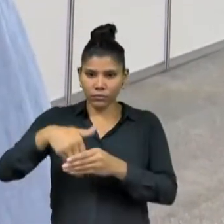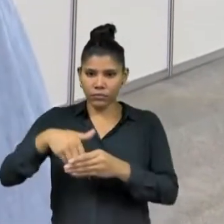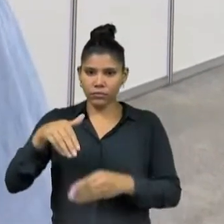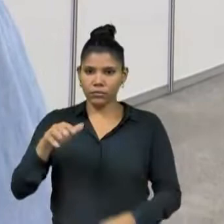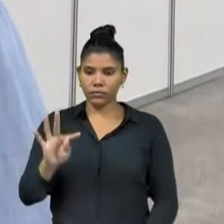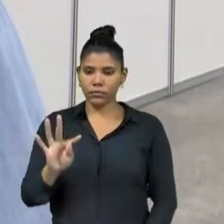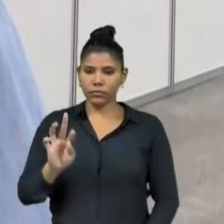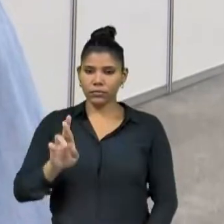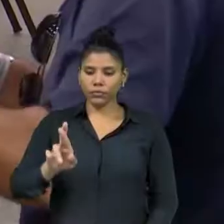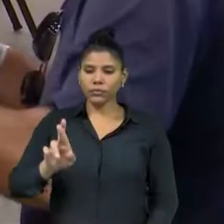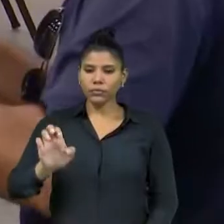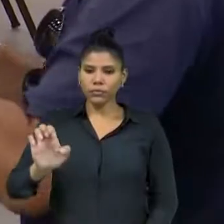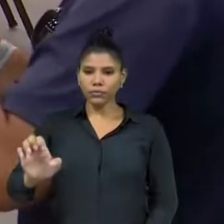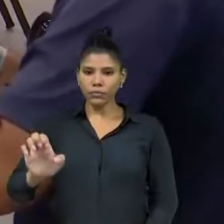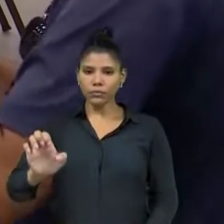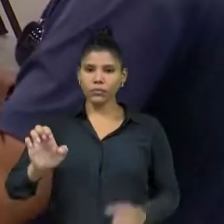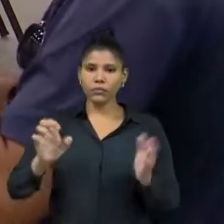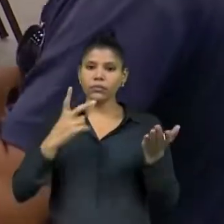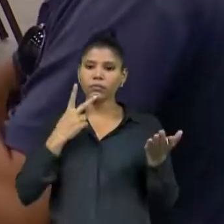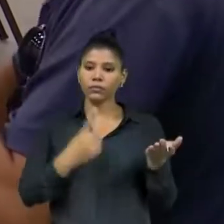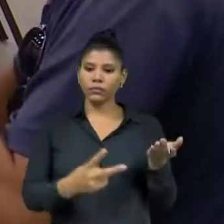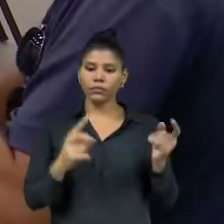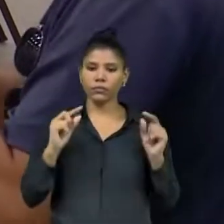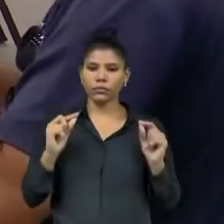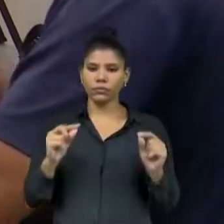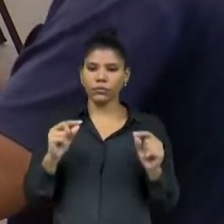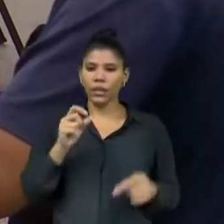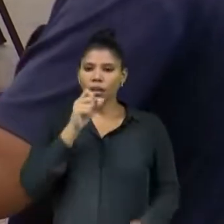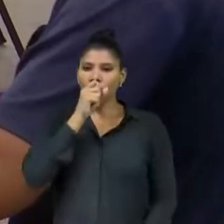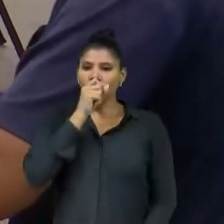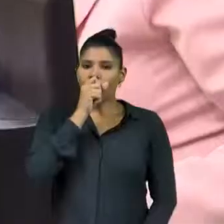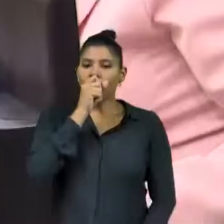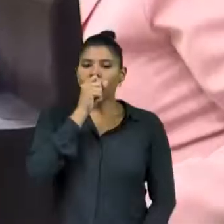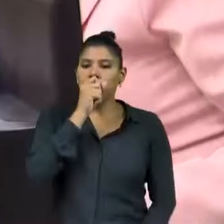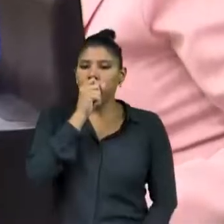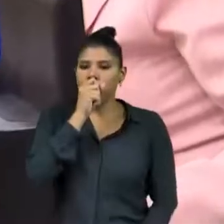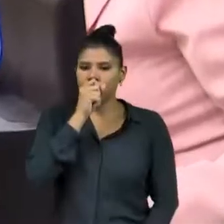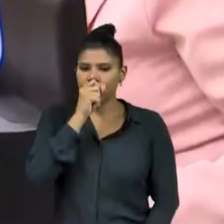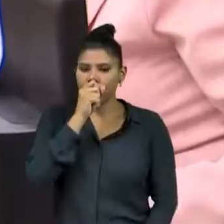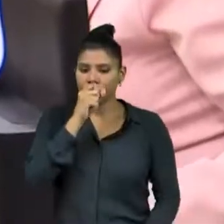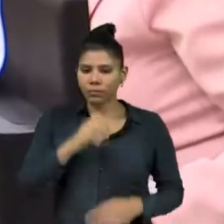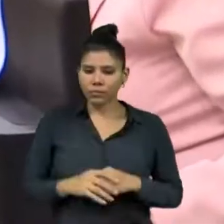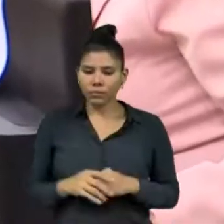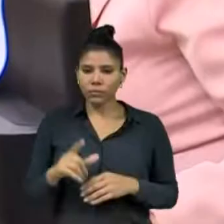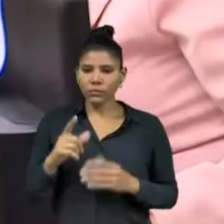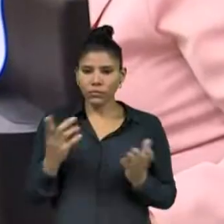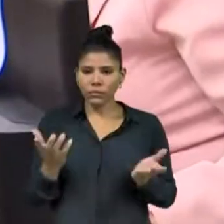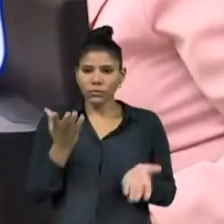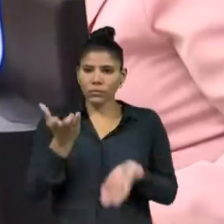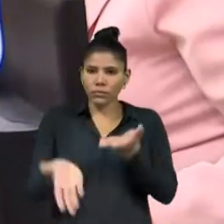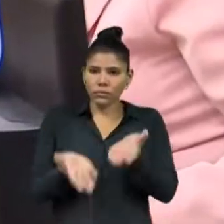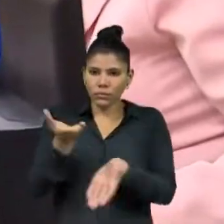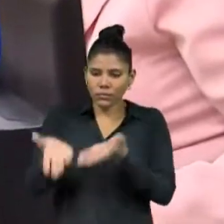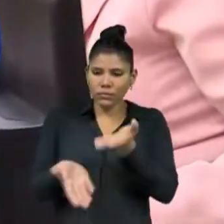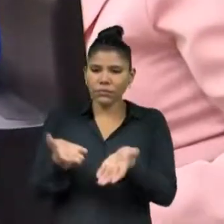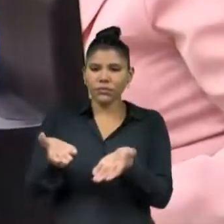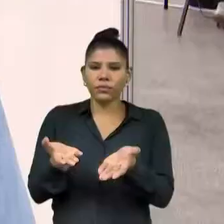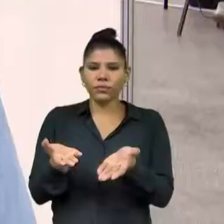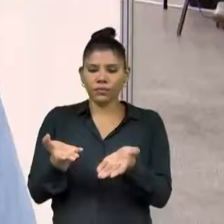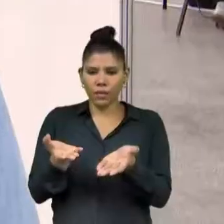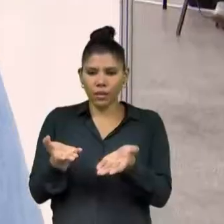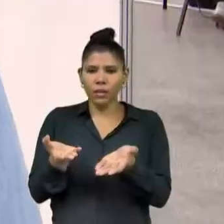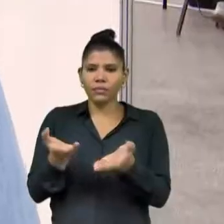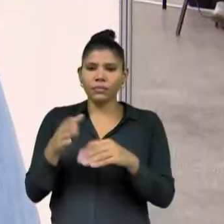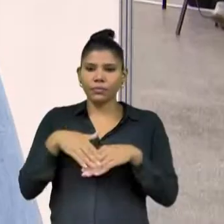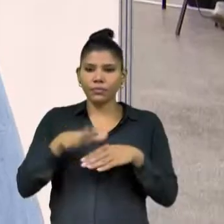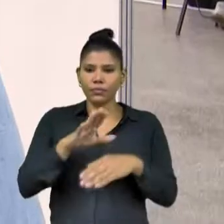Marcel Almeida, ressaltou que eles estão disponíveis para atender a população com mais de 80 guichês.